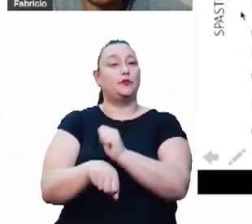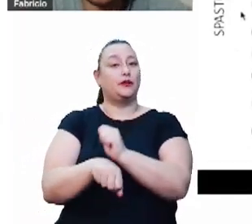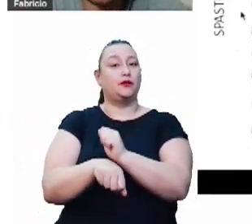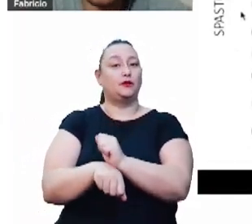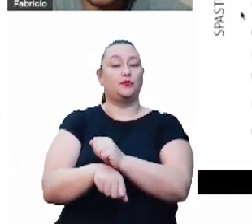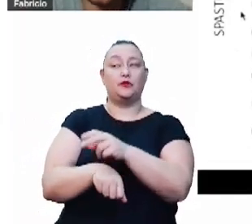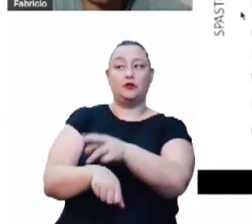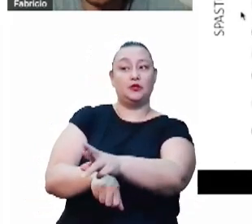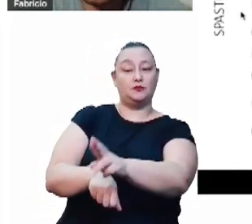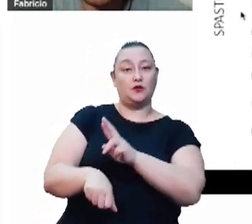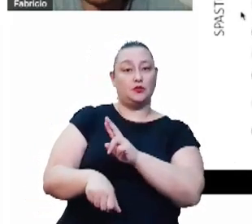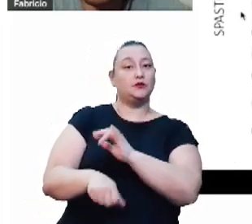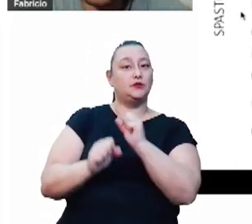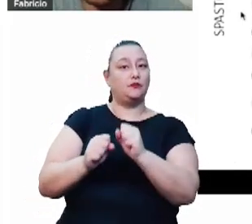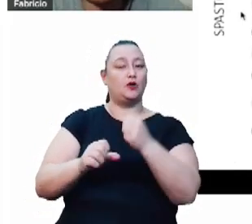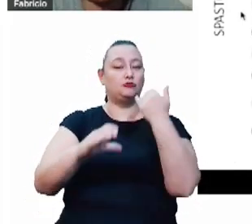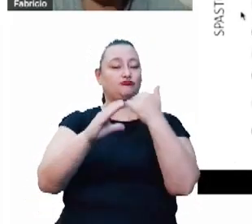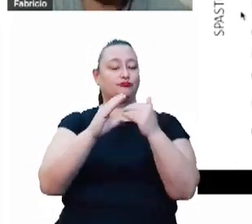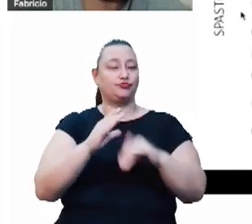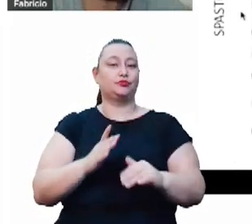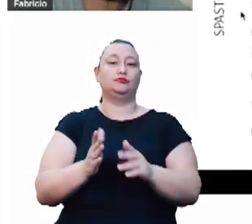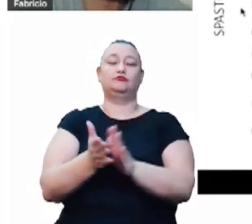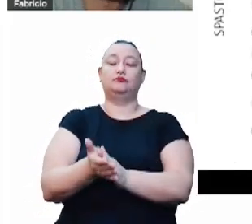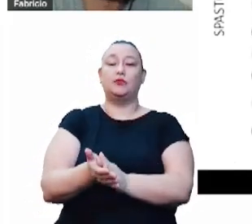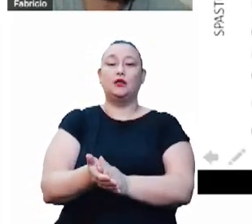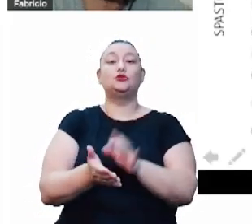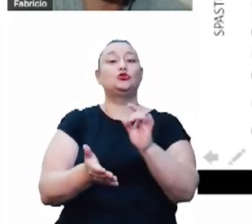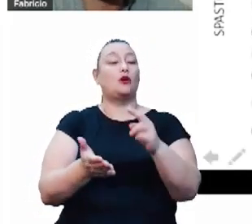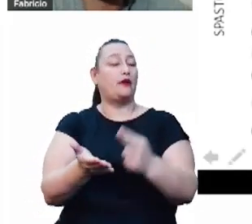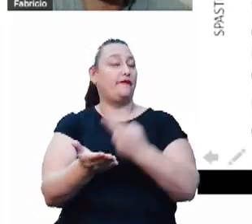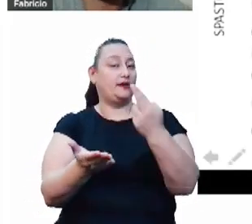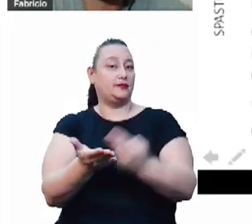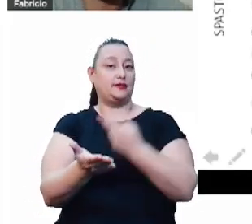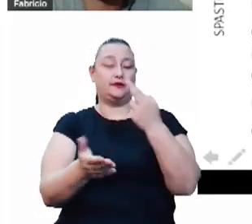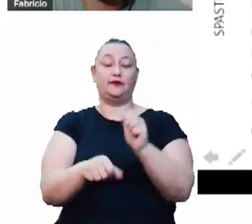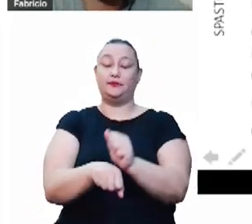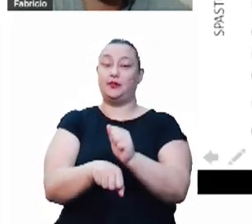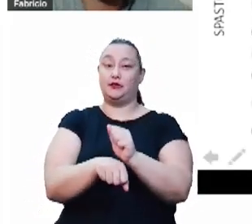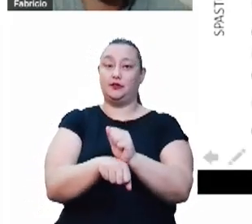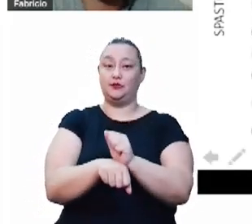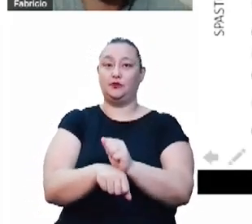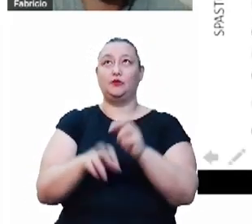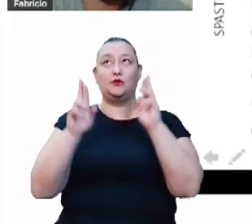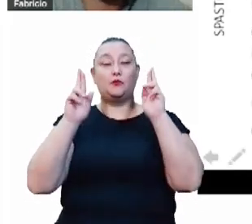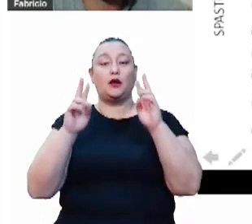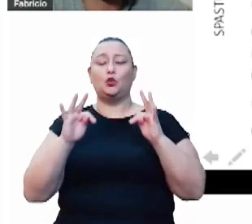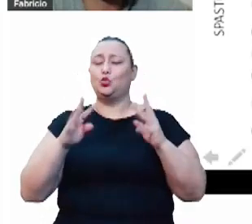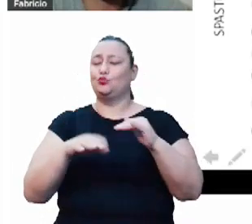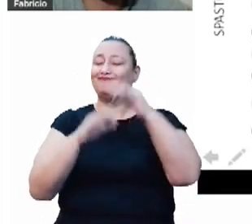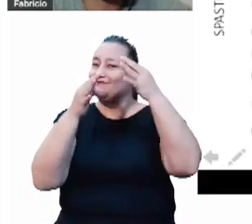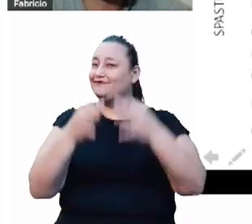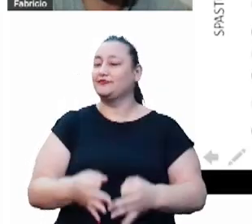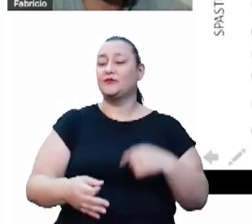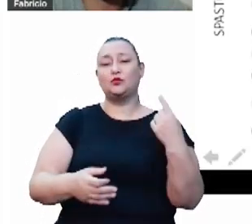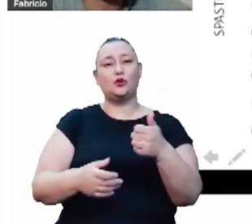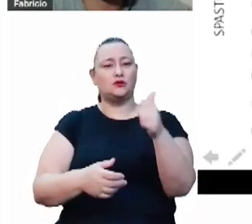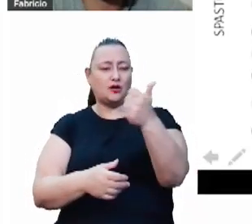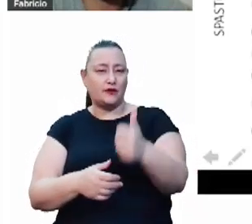aí para sair o resultado, ele já está concluído, falta só sair na revista, e tomara que dê tudo certo, né? Então a gente